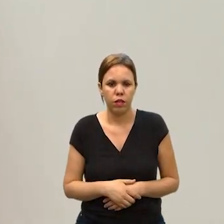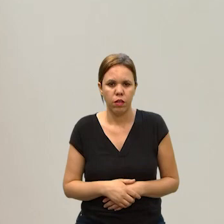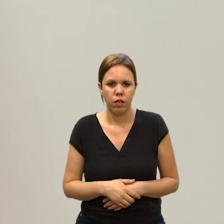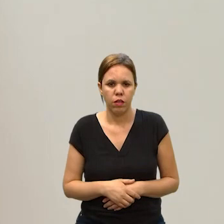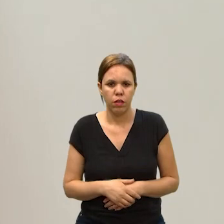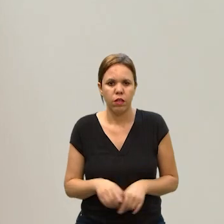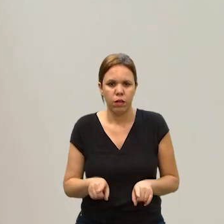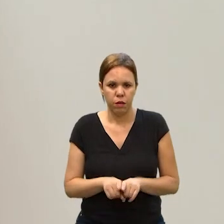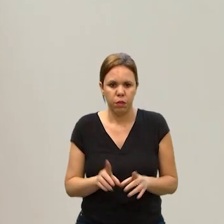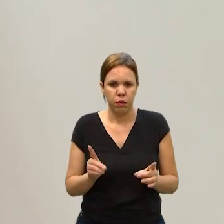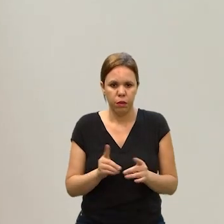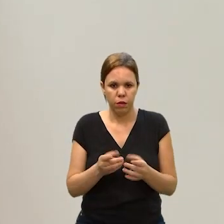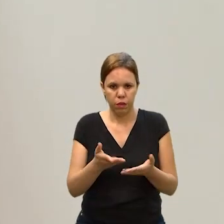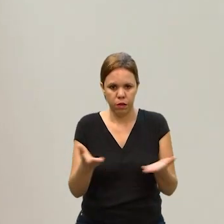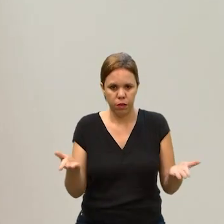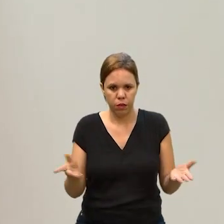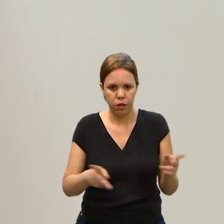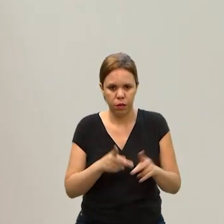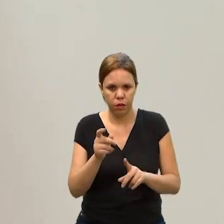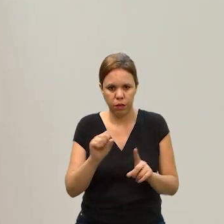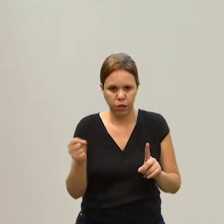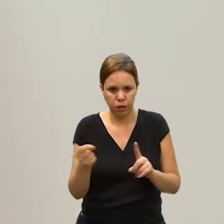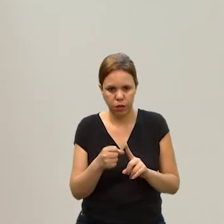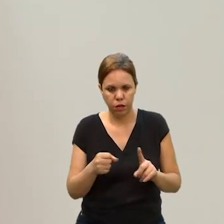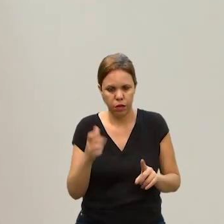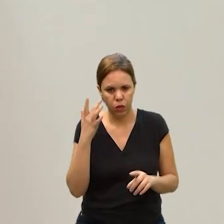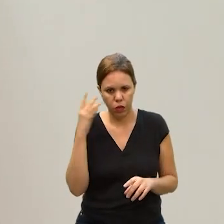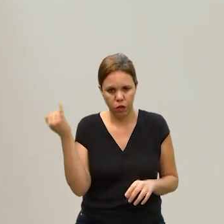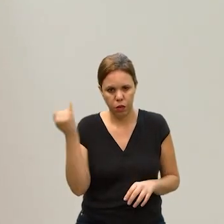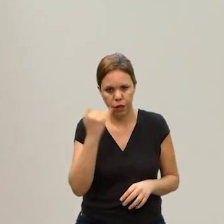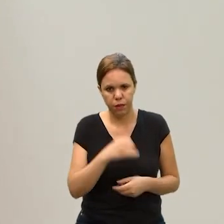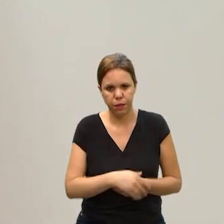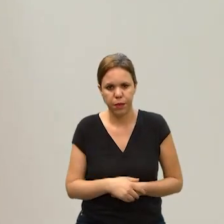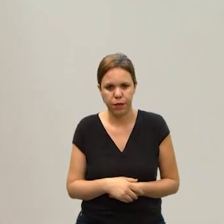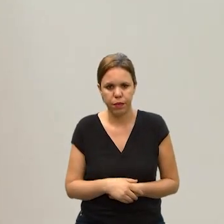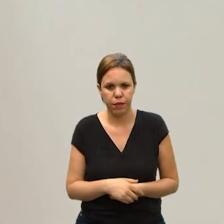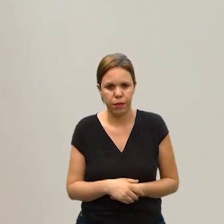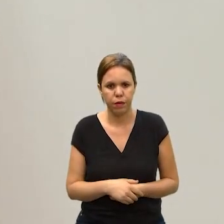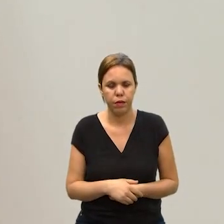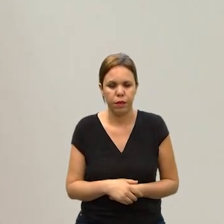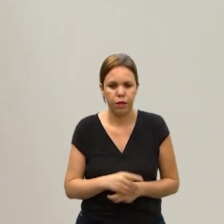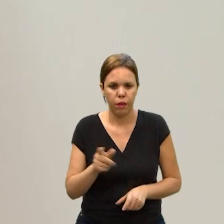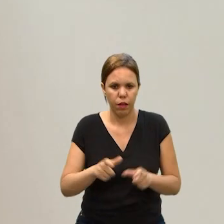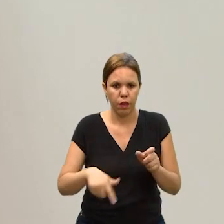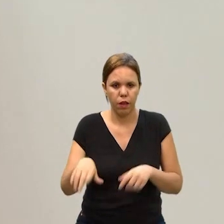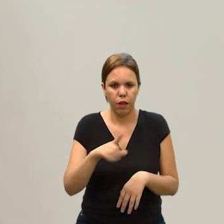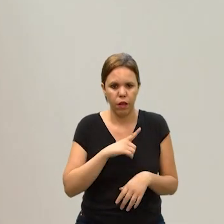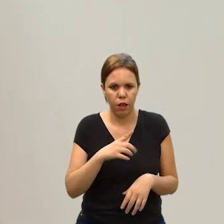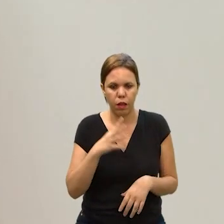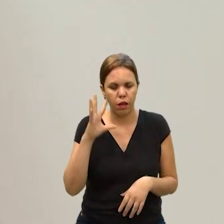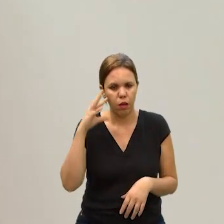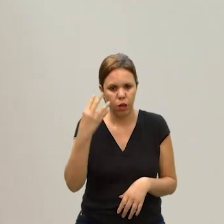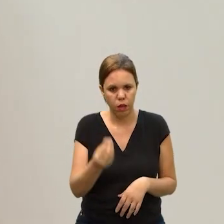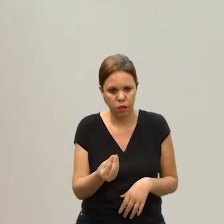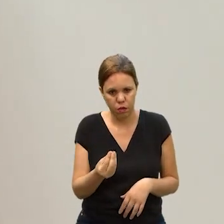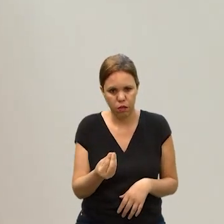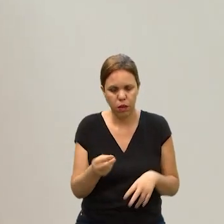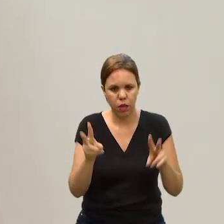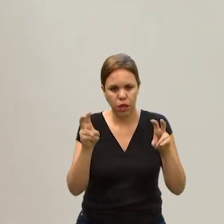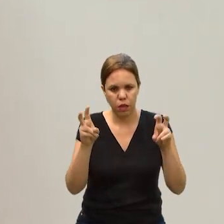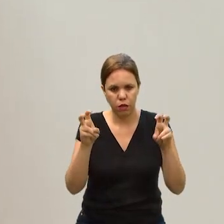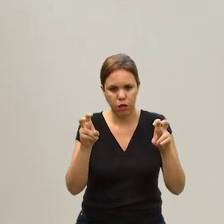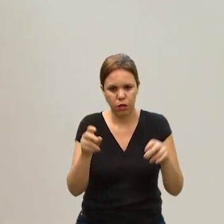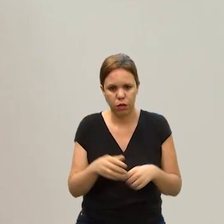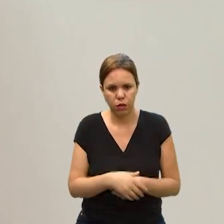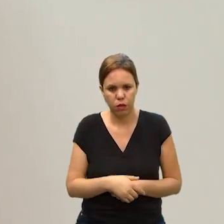muito importante, né? Que as pessoas venham a ter um conhecimento a respeito desse assunto que às vezes